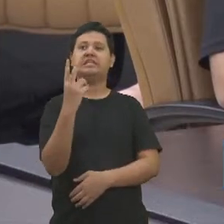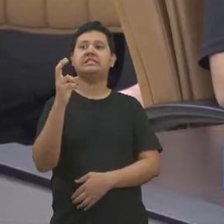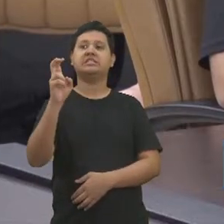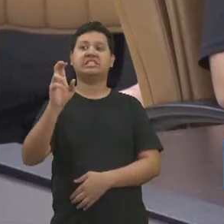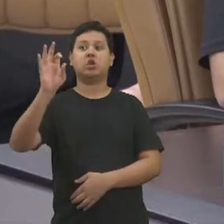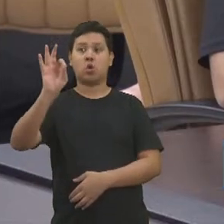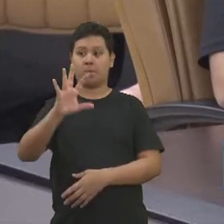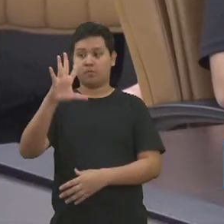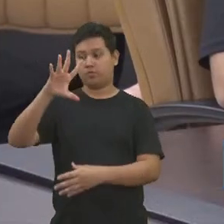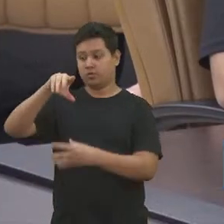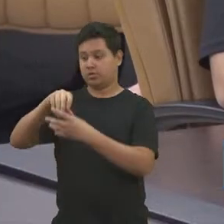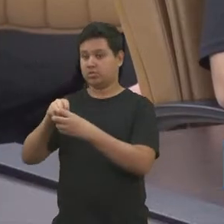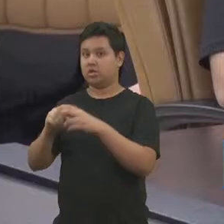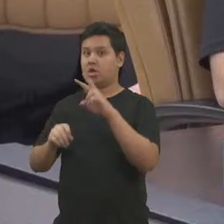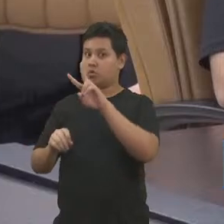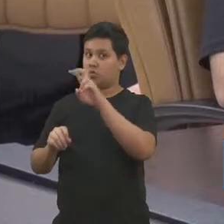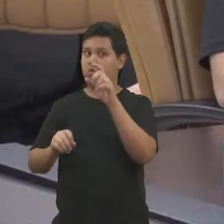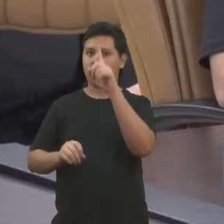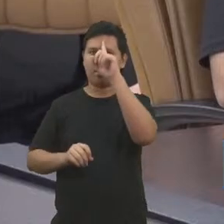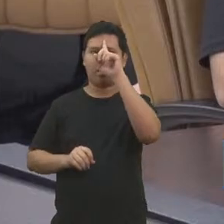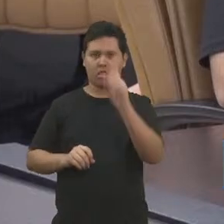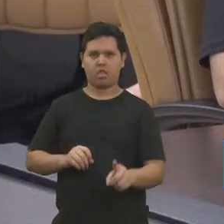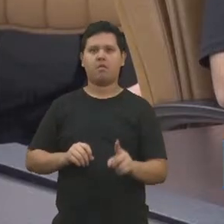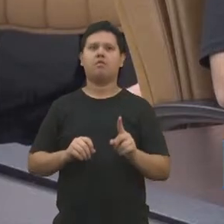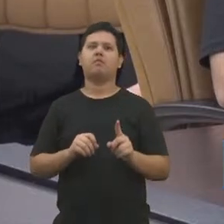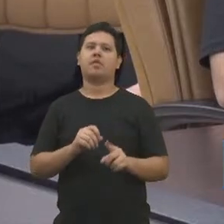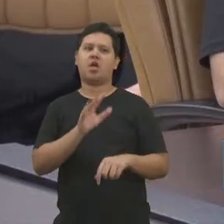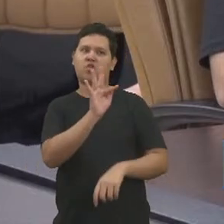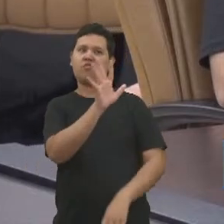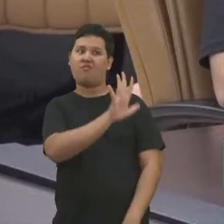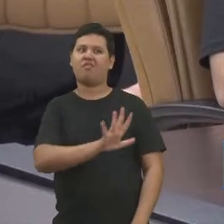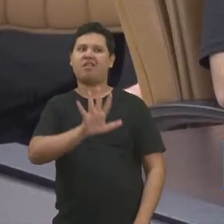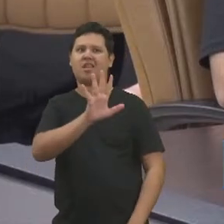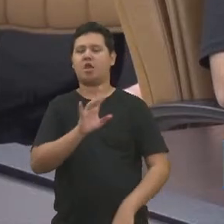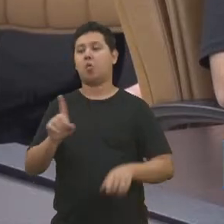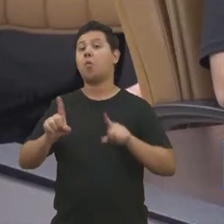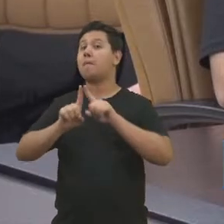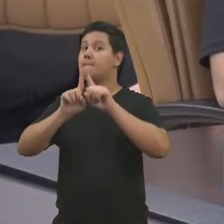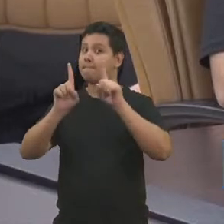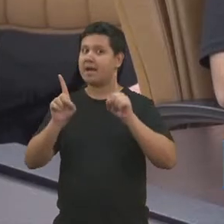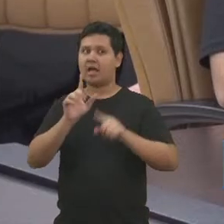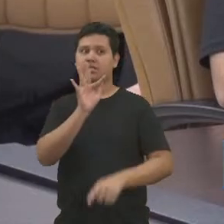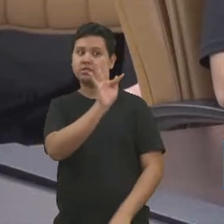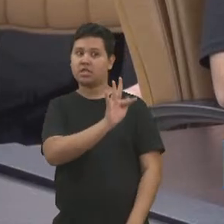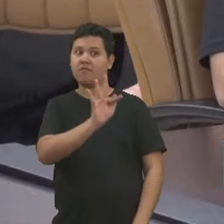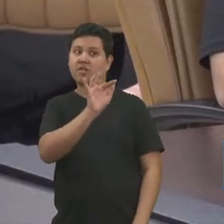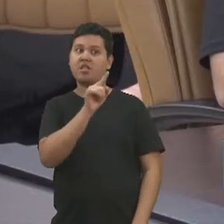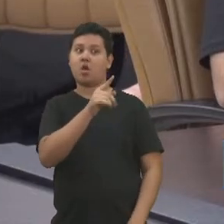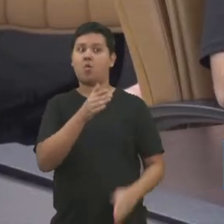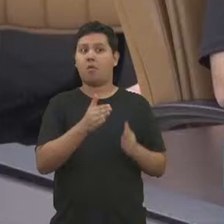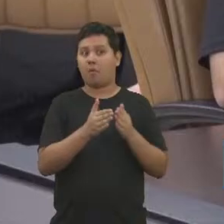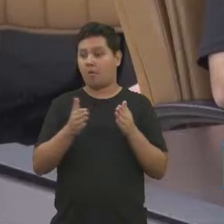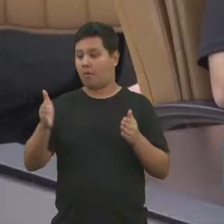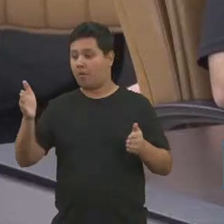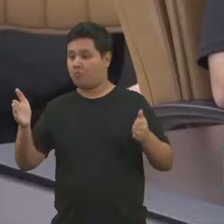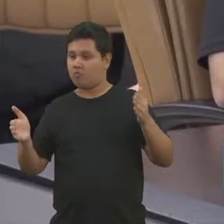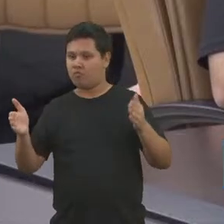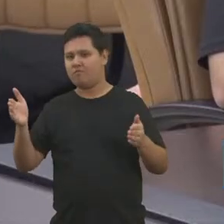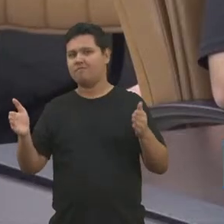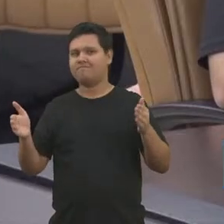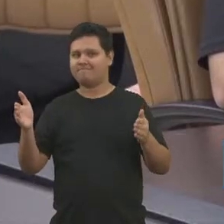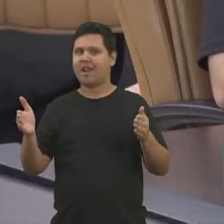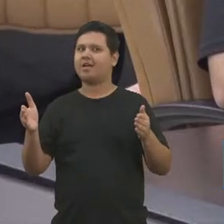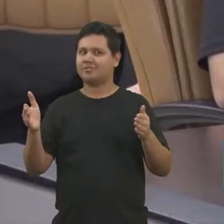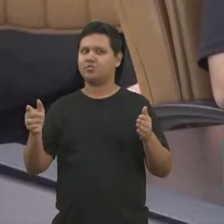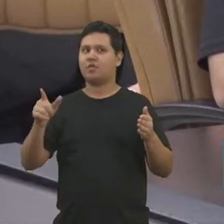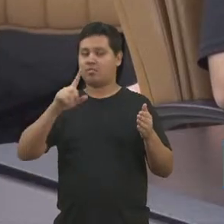Lei de Responsabilidade da Constituição Federal, mas a Constituição ela dá um prazo até 31/1 de 2025, ou seja, dentro já do mandato